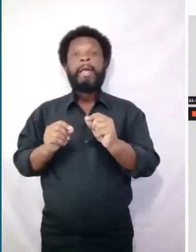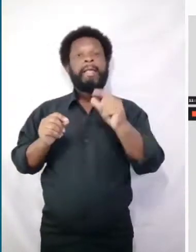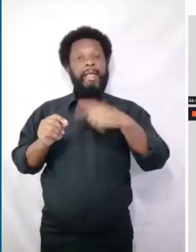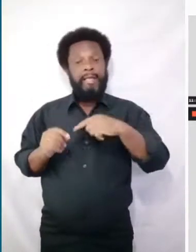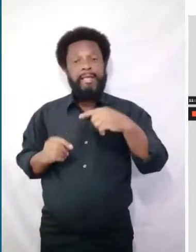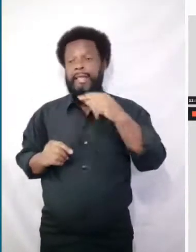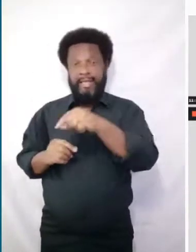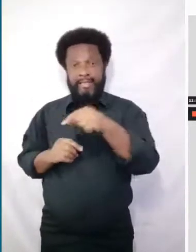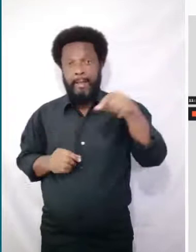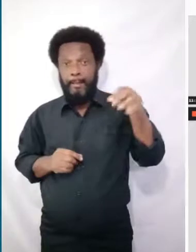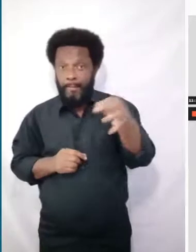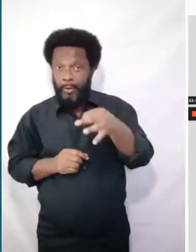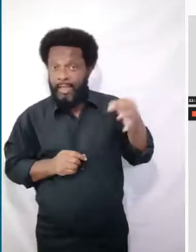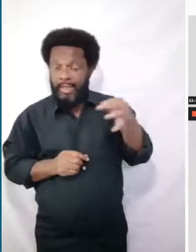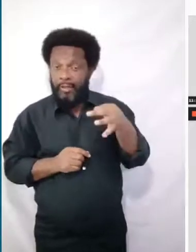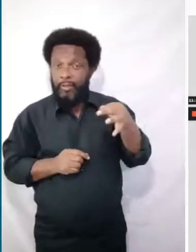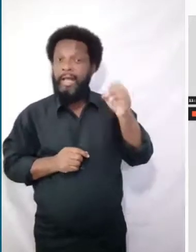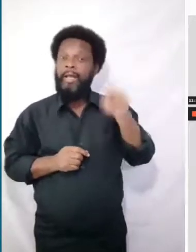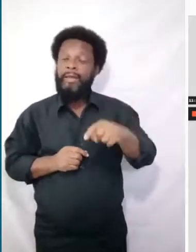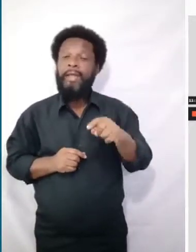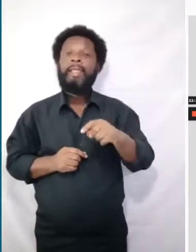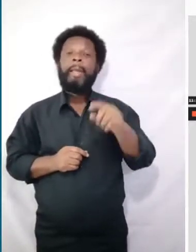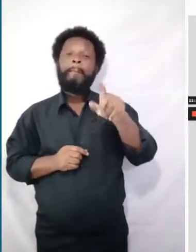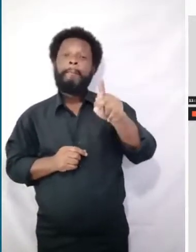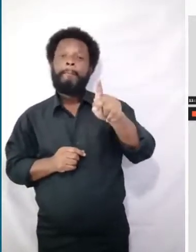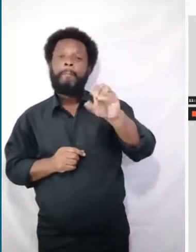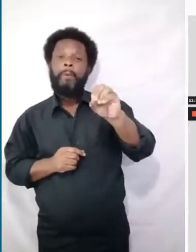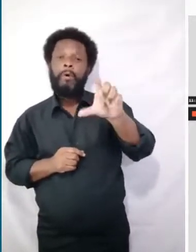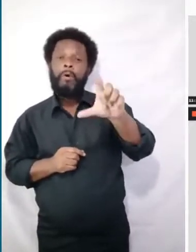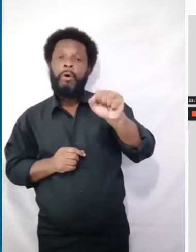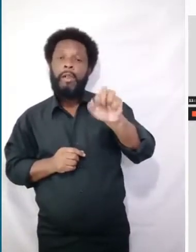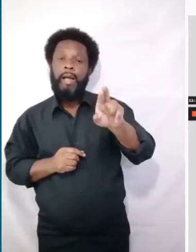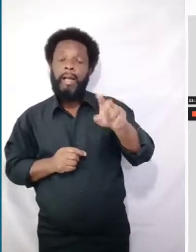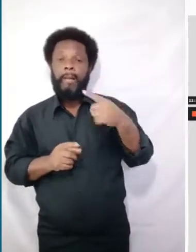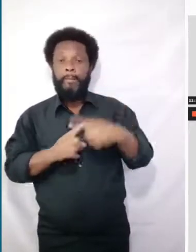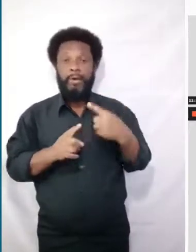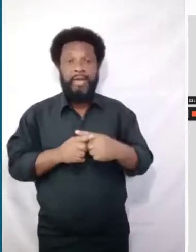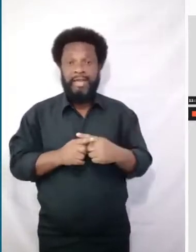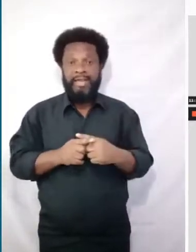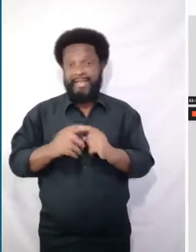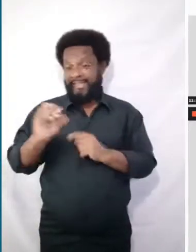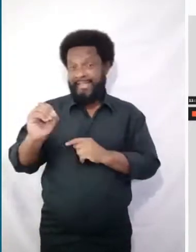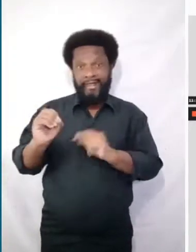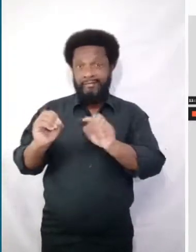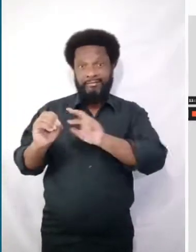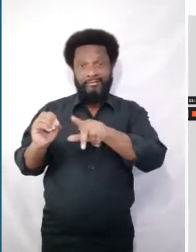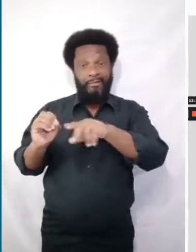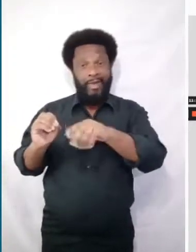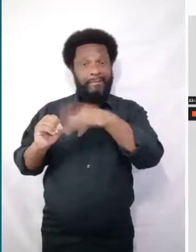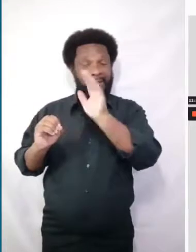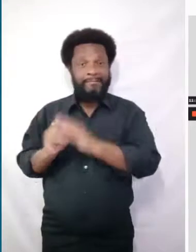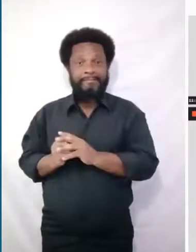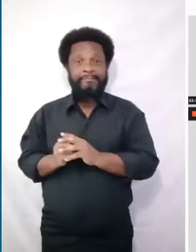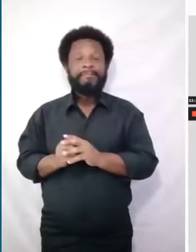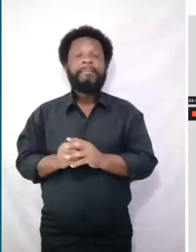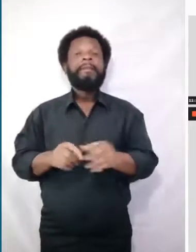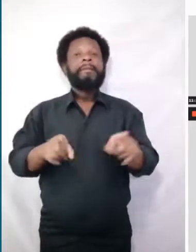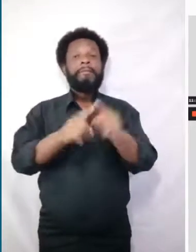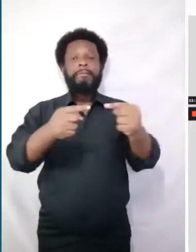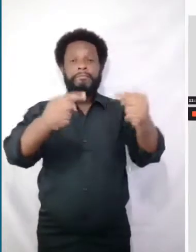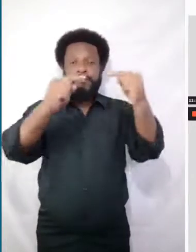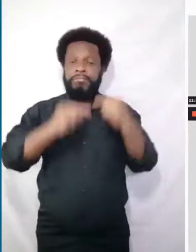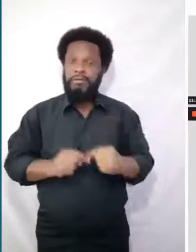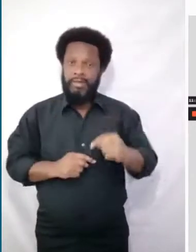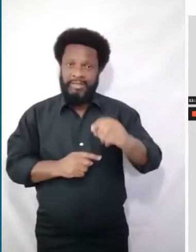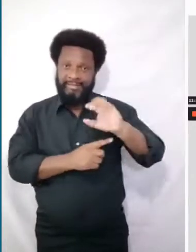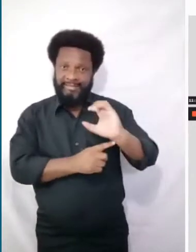para cima do nitrogênio está indicando que essa molécula é uma molécula polar, porque esse vetor ele é diferente de zero, ele existe,